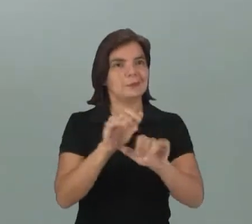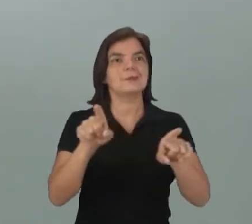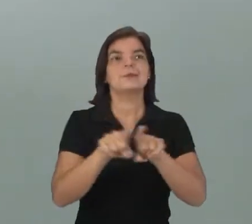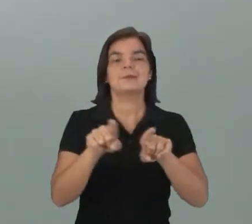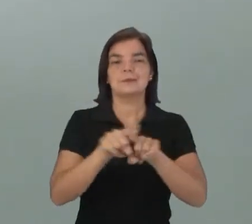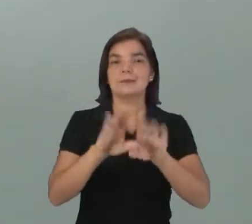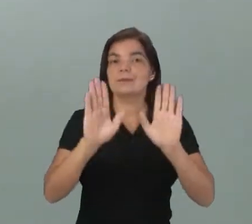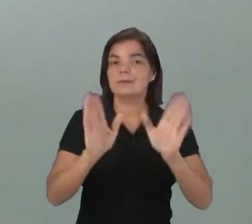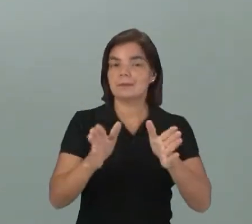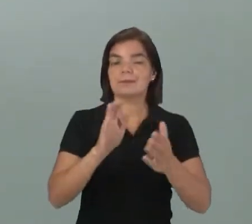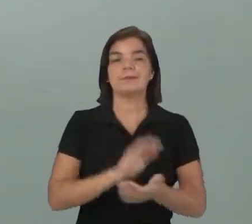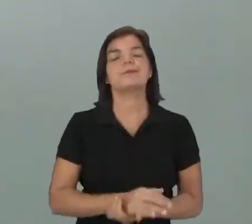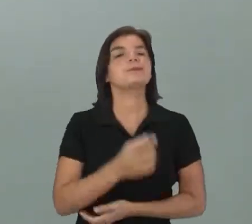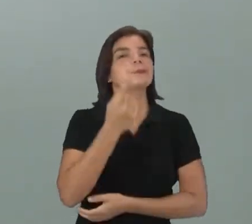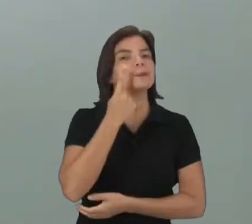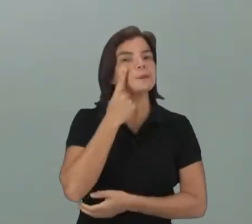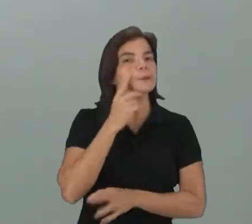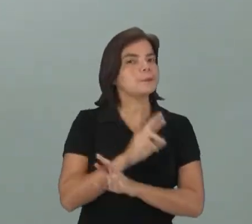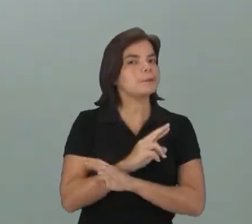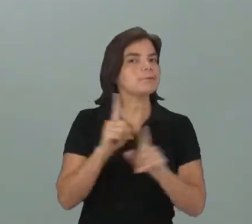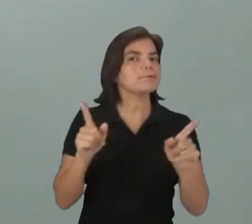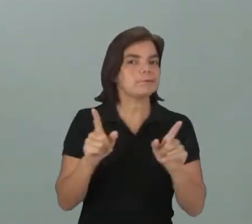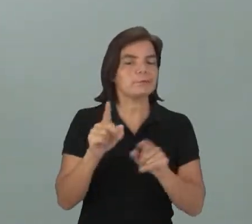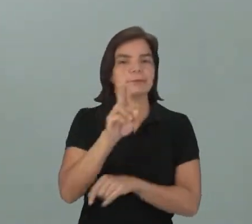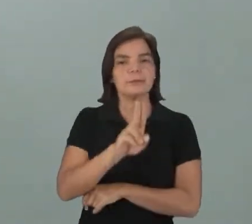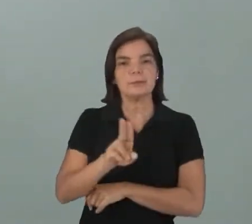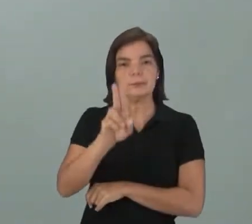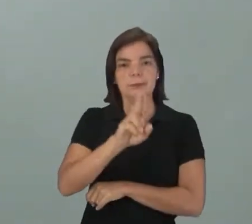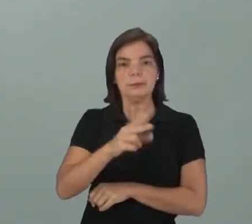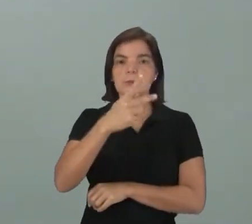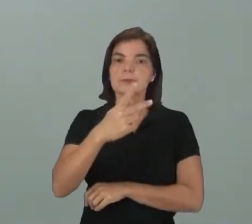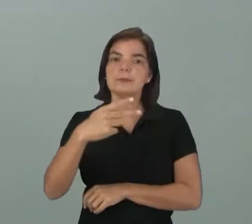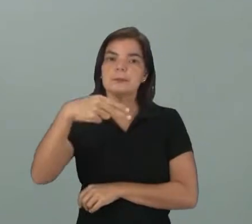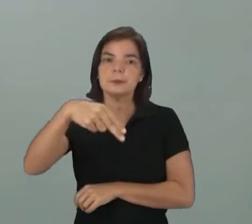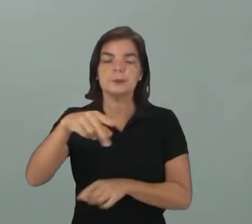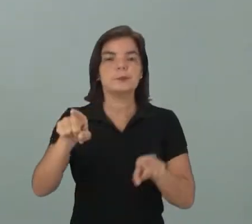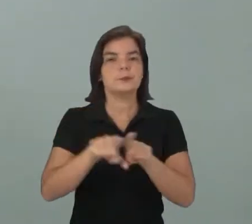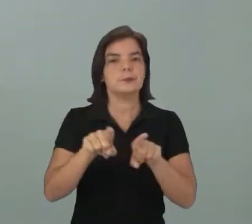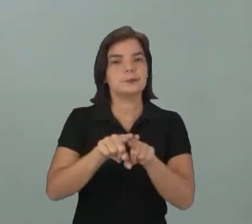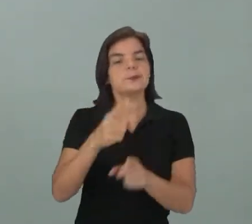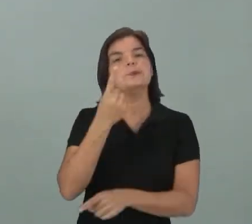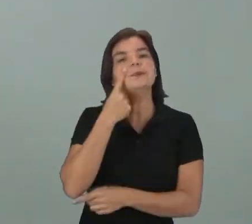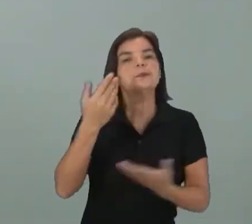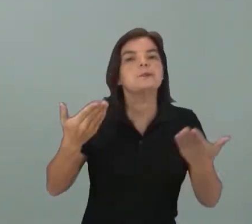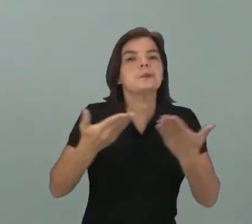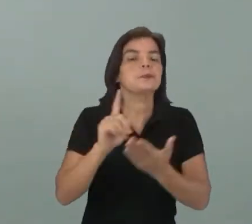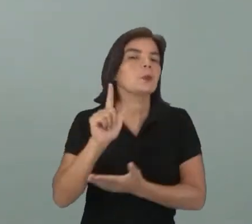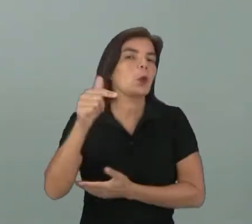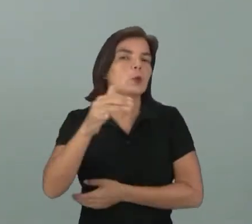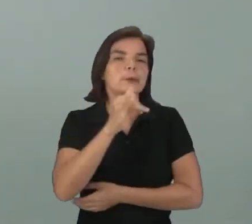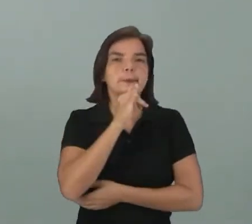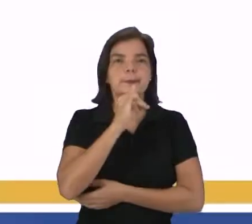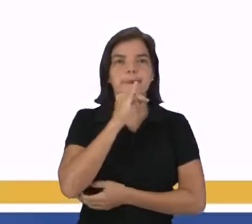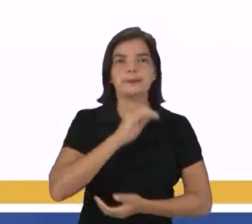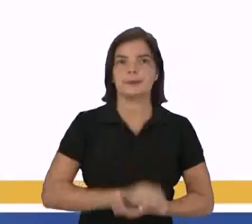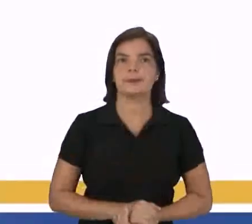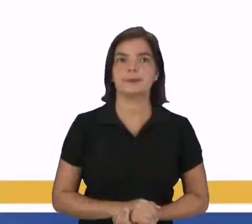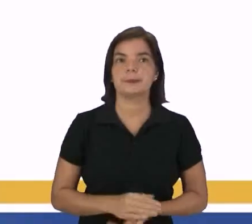mas ele já foi. Vejam a diferença do uso para estes pronomes. Observe agora outro exemplo.